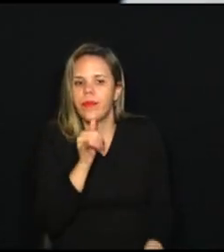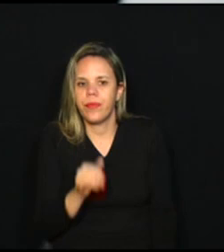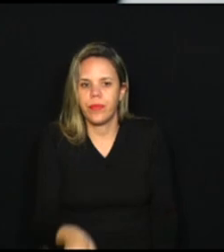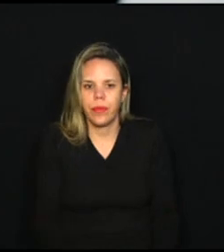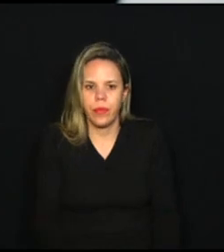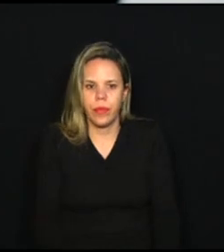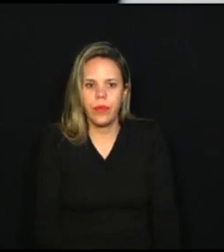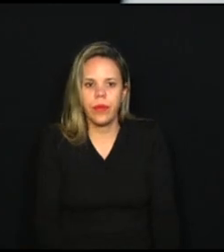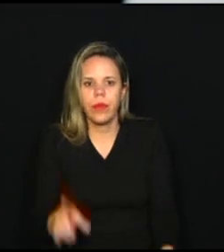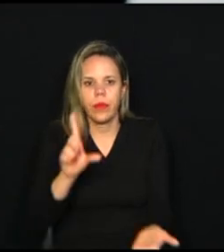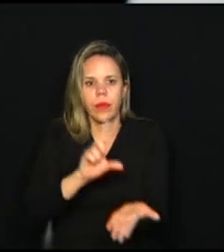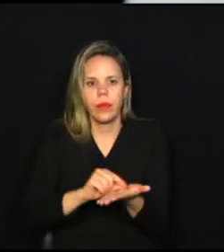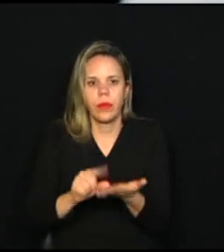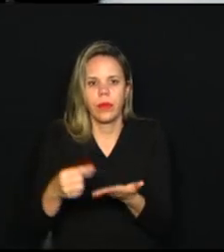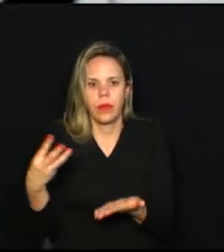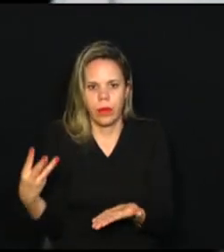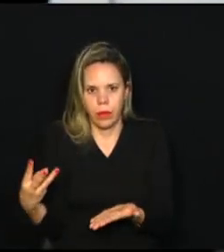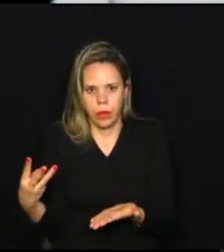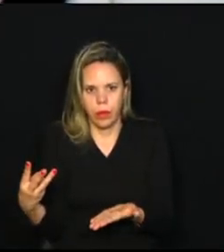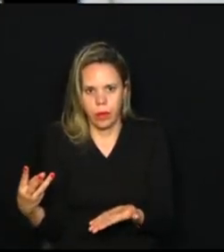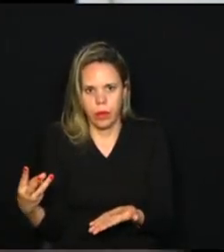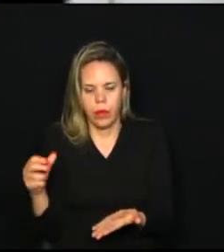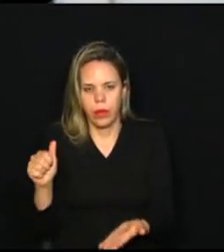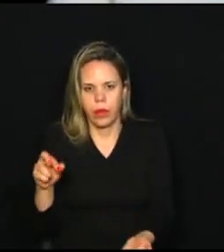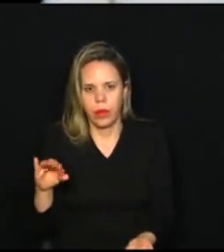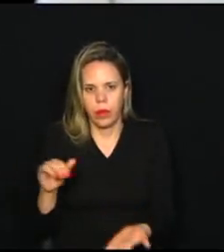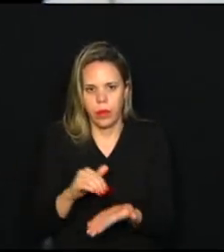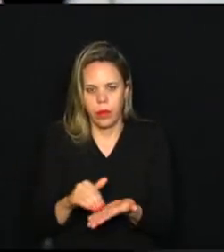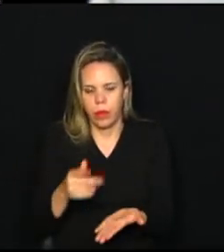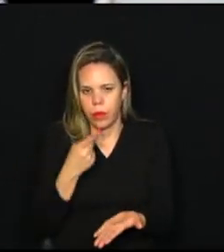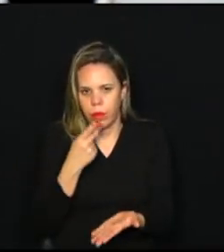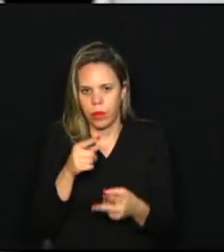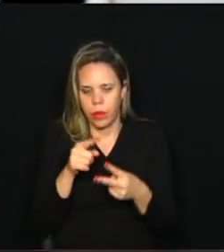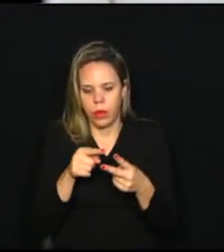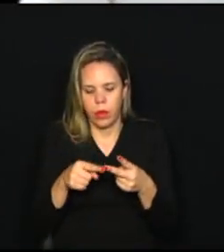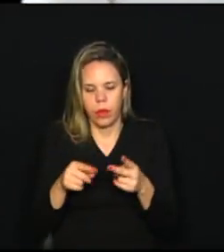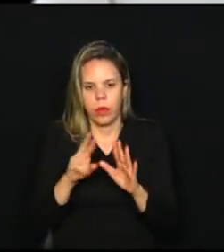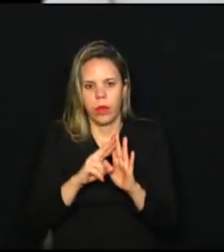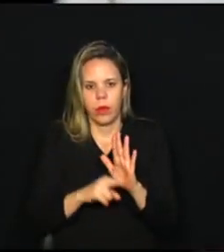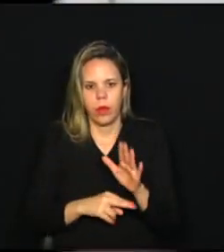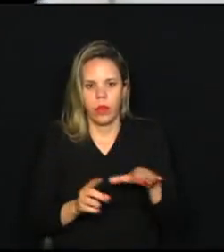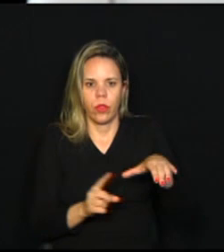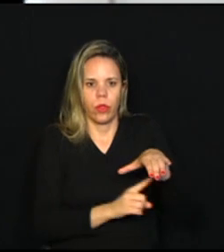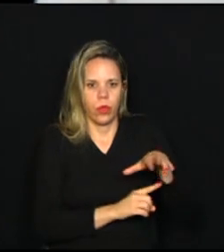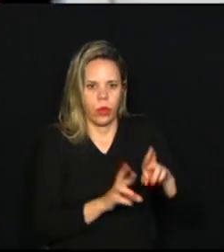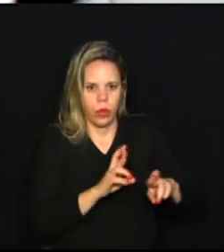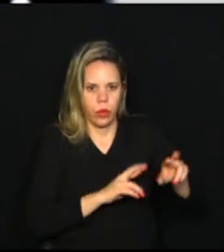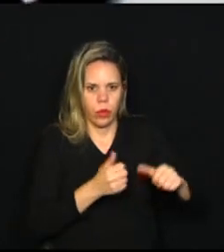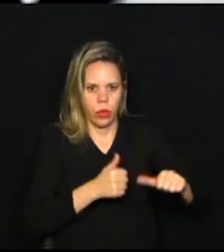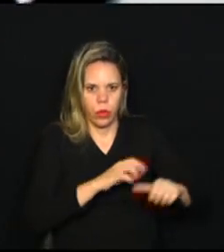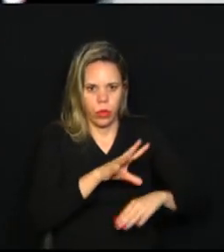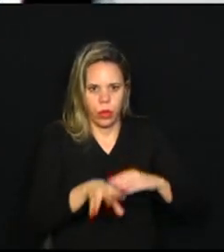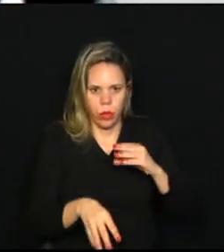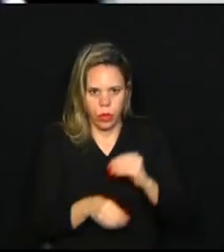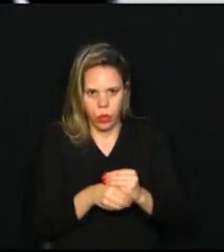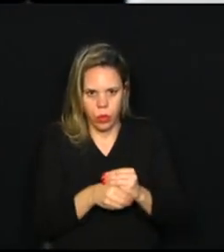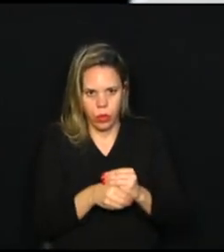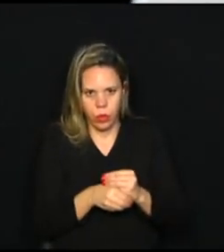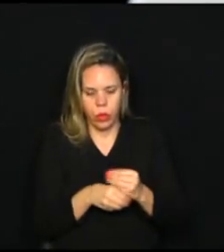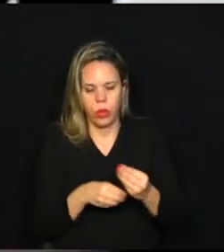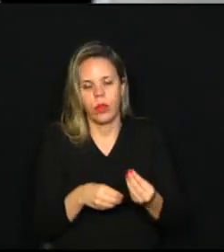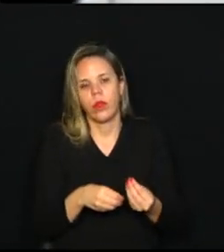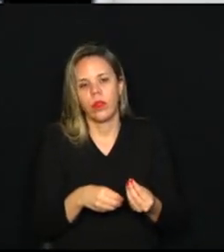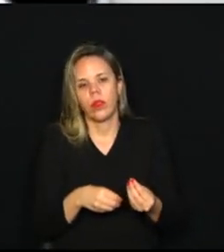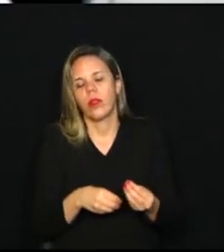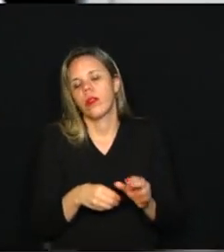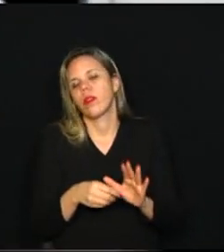no artigo 3, então a Andrea falou que a gente tem 2 critérios. O critério clínico, que já inclui os oligossintomáticos, como está na